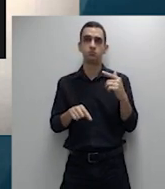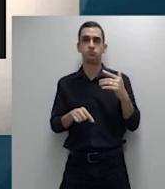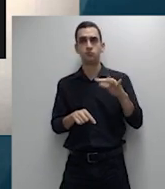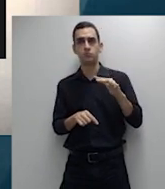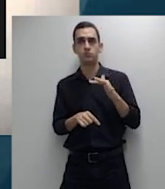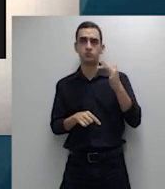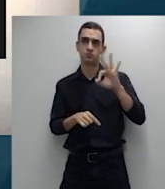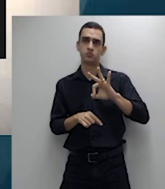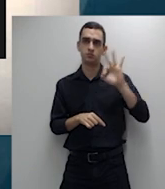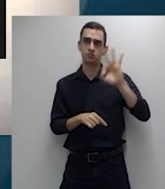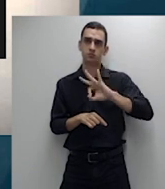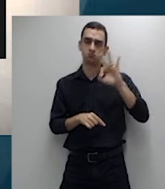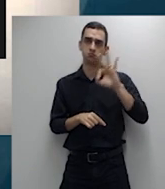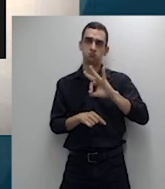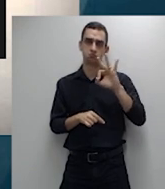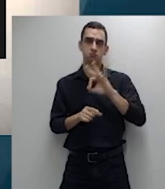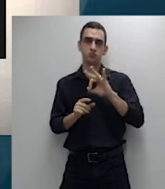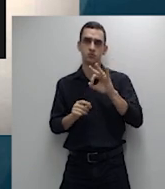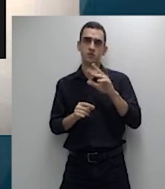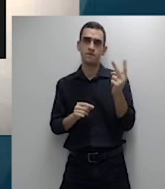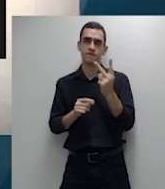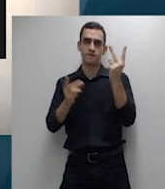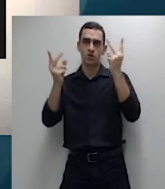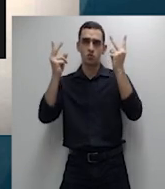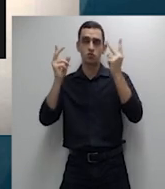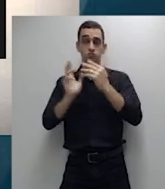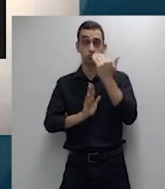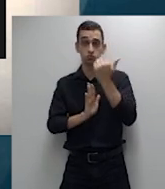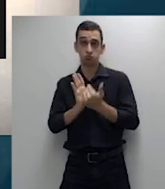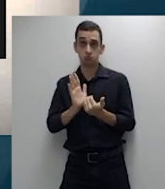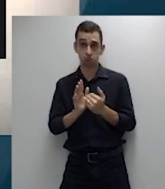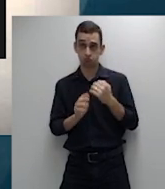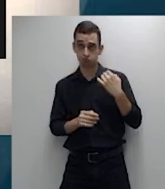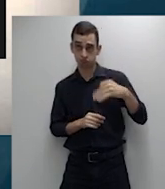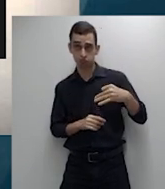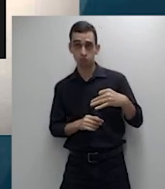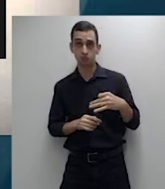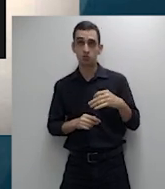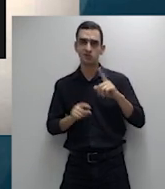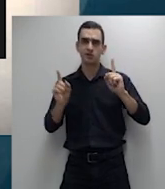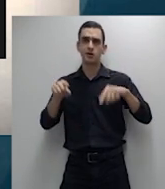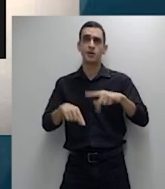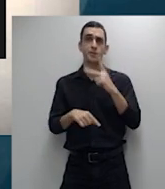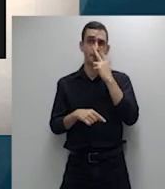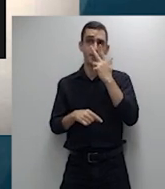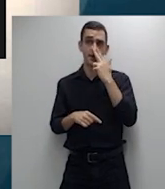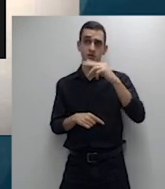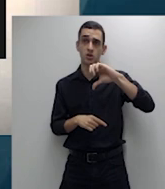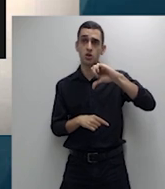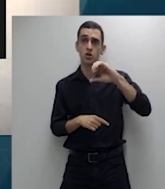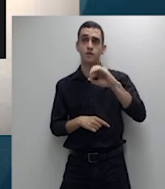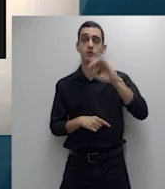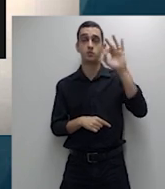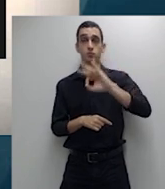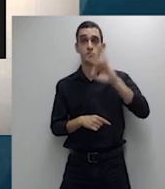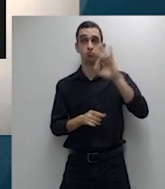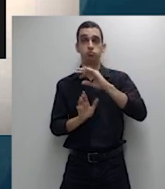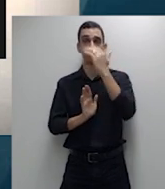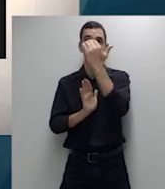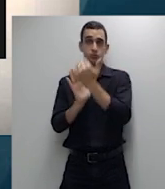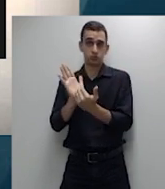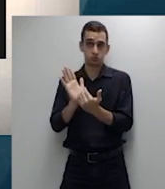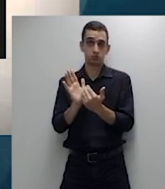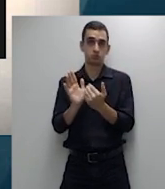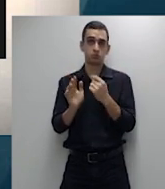perder 5 mil e a para 500 mil cada uma das então quer dizer significa reduzir noventa porcento grosso modo